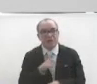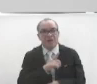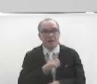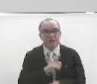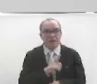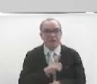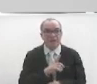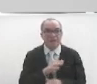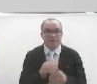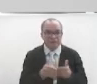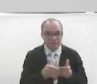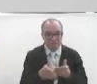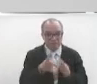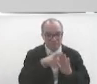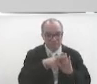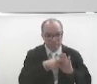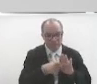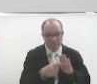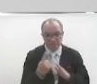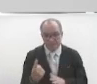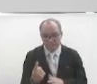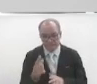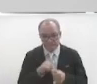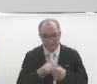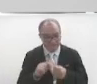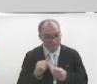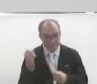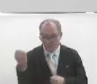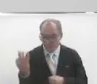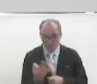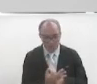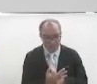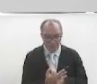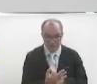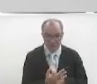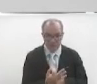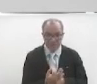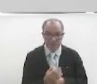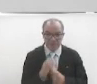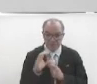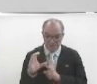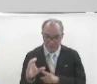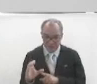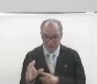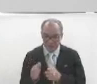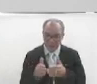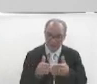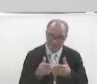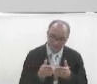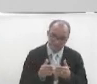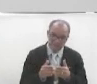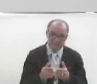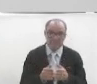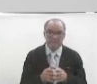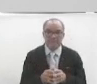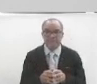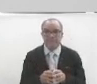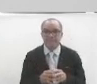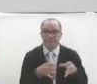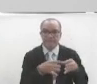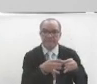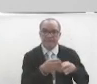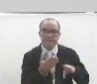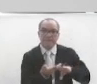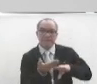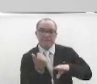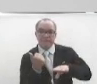deixa no parágrafo 1º deste artigo estão Assis e requisitos da classe requisitos da classe anterior